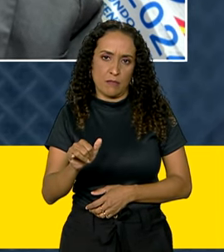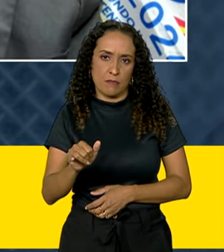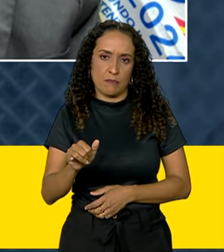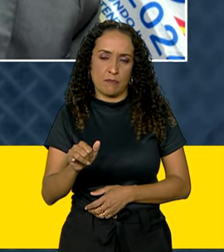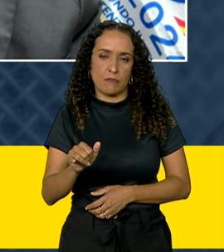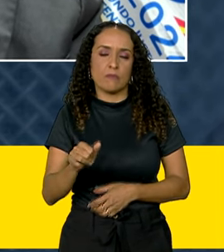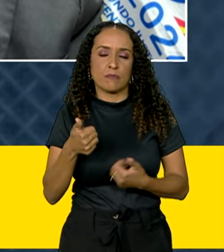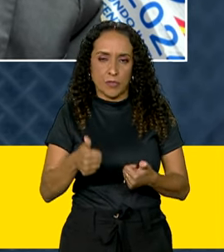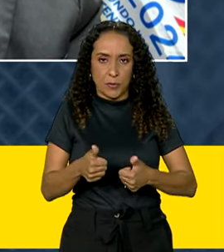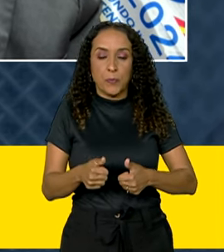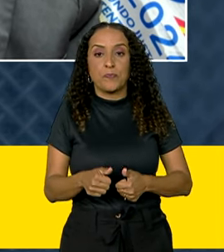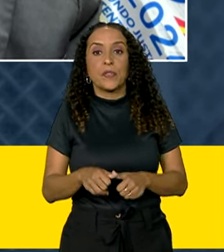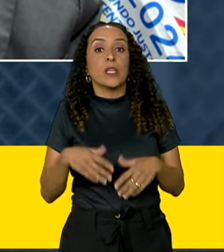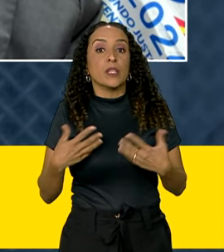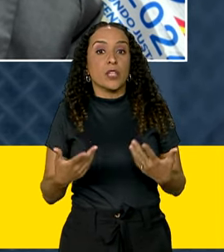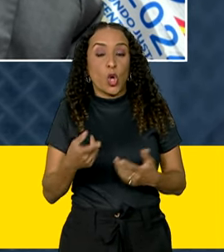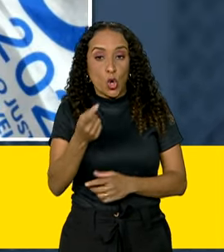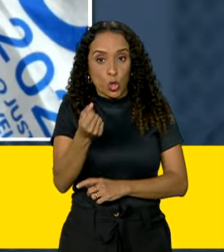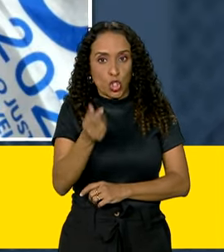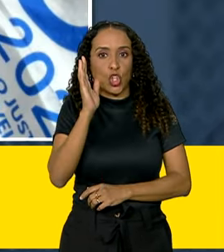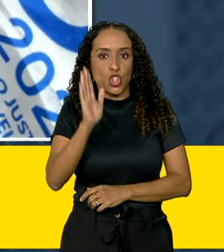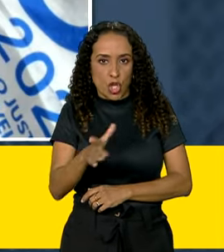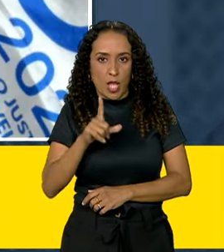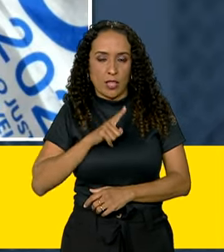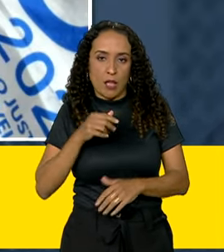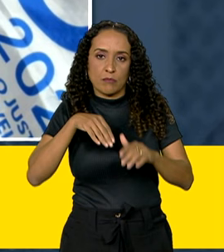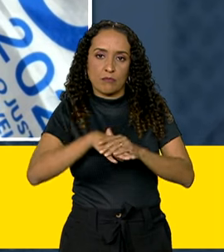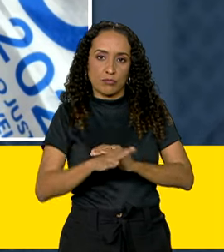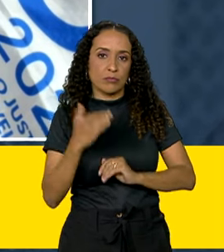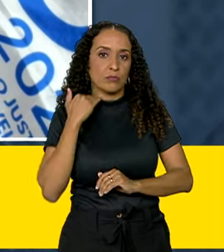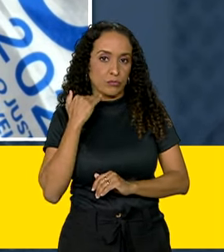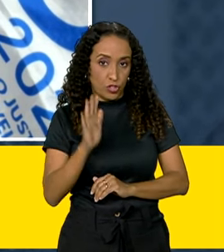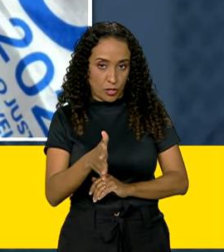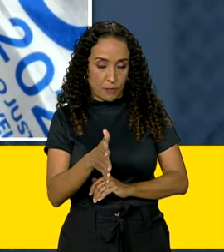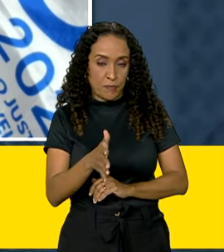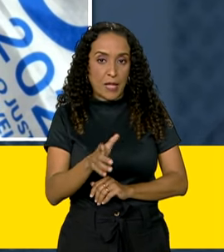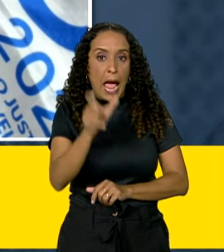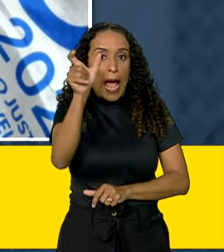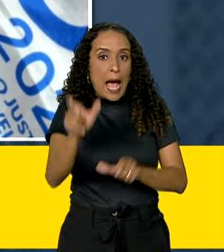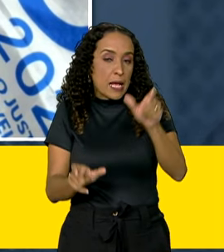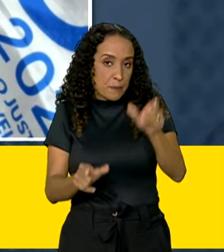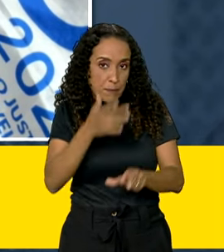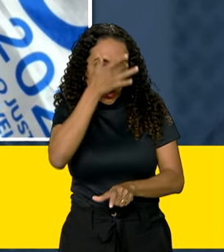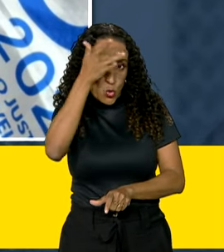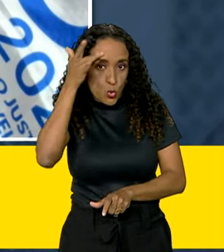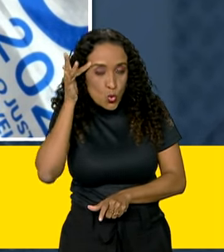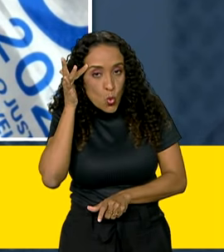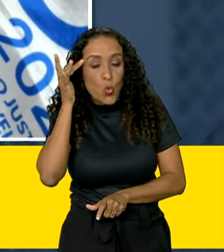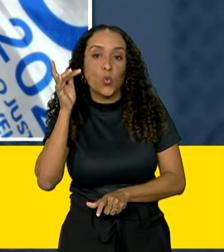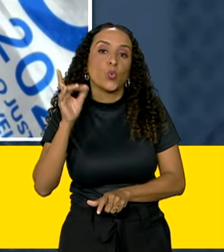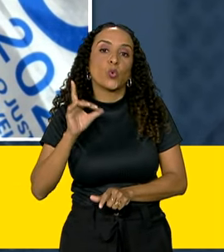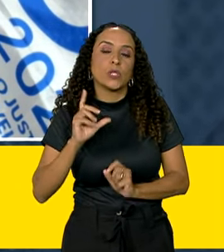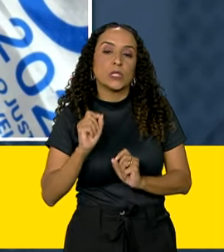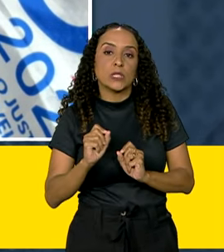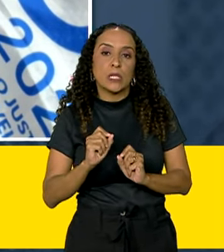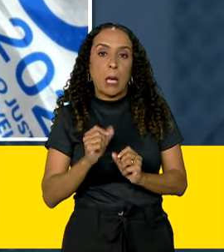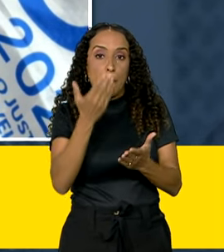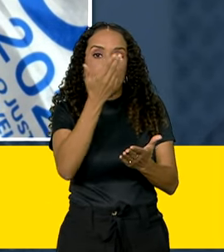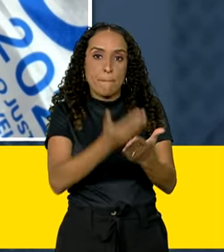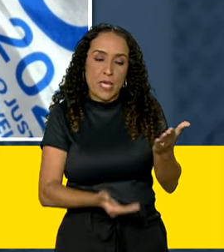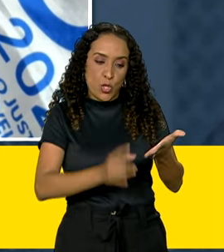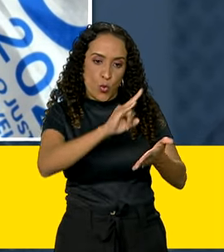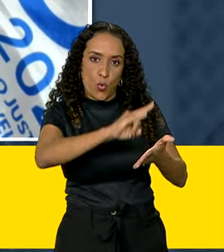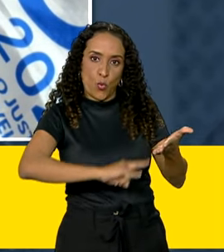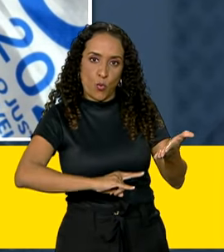ninguém sem receber. Aliás, o dinheiro já está na conta. As pessoas que perderam